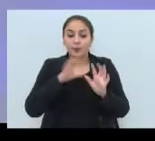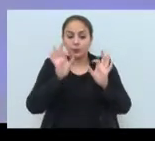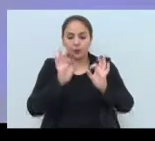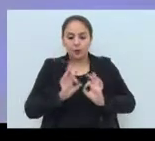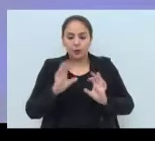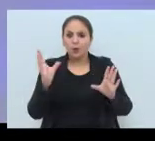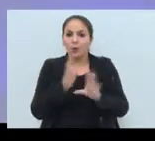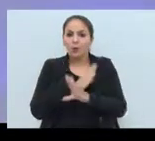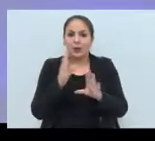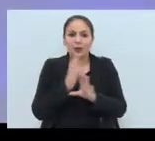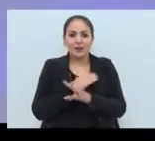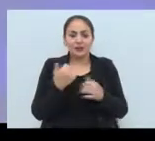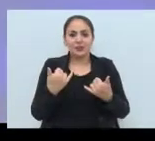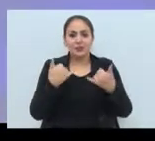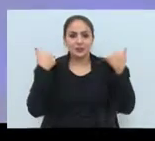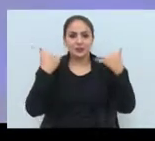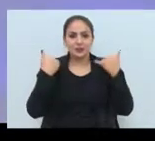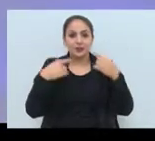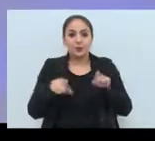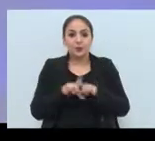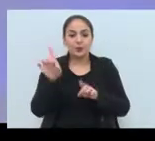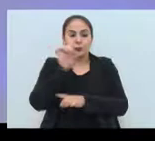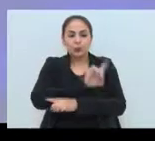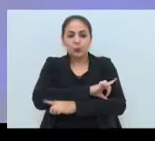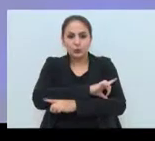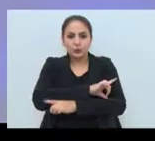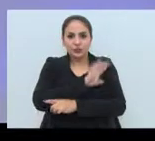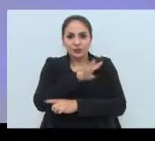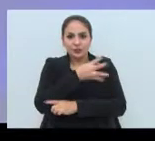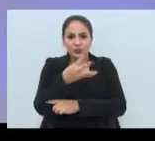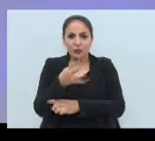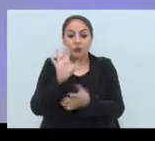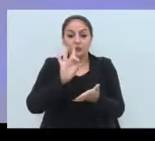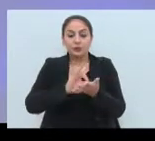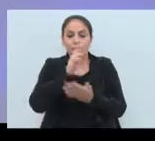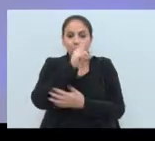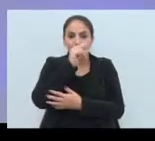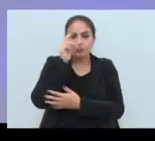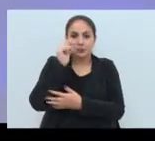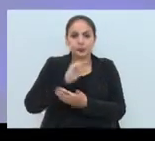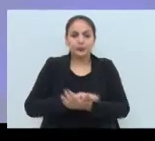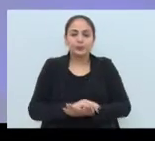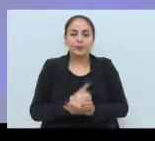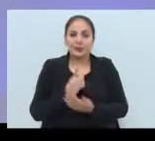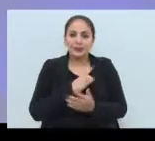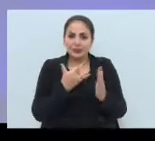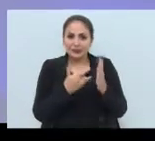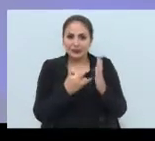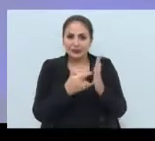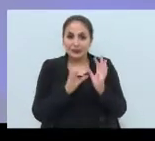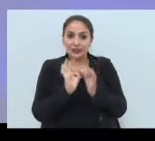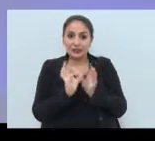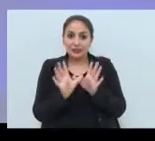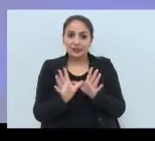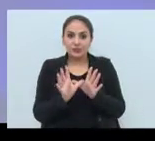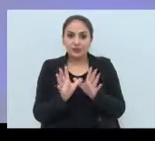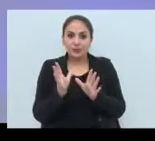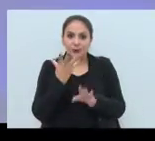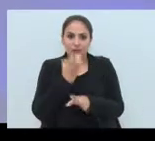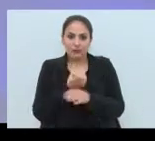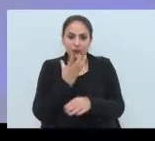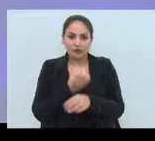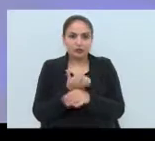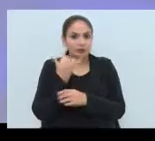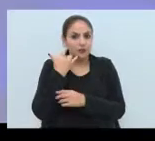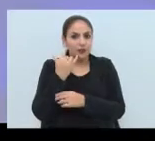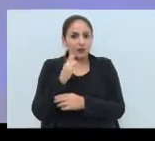completa de aniversário e o calendário oficial do município. O aplicativo está disponível para download no Google Play e